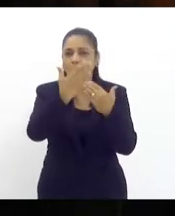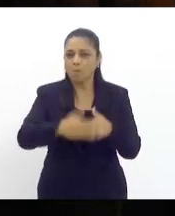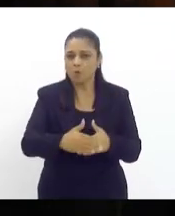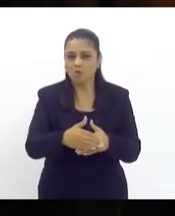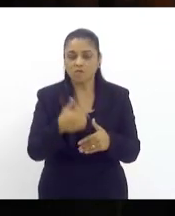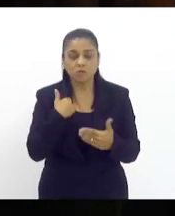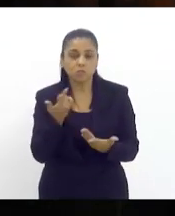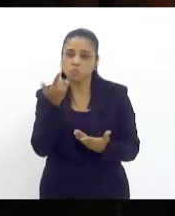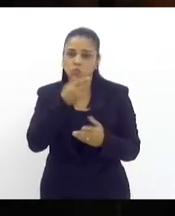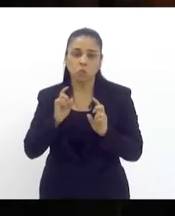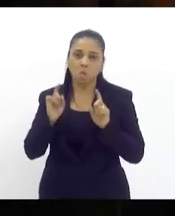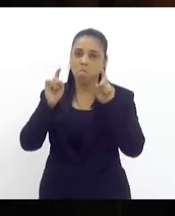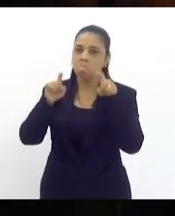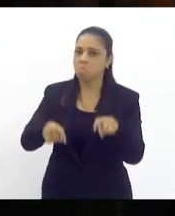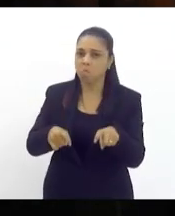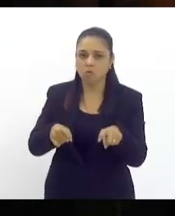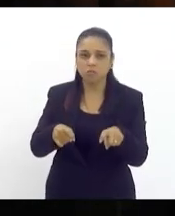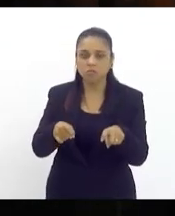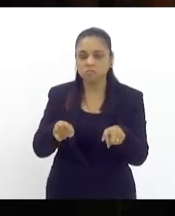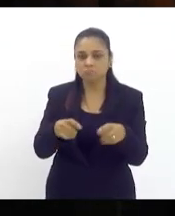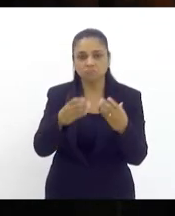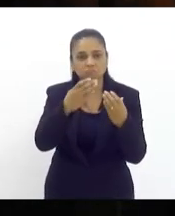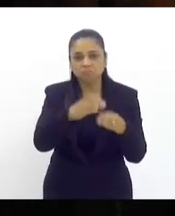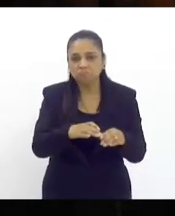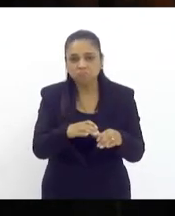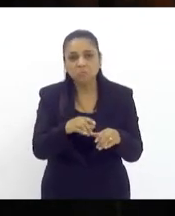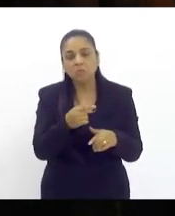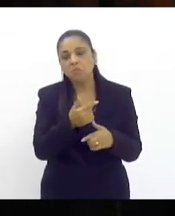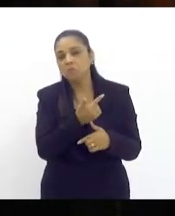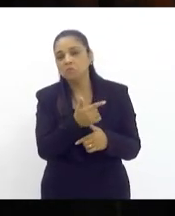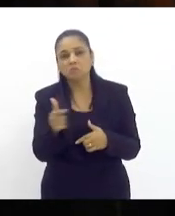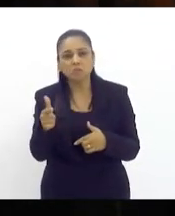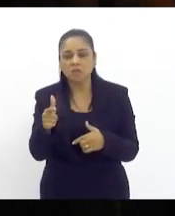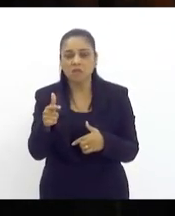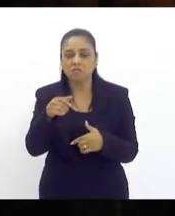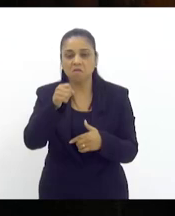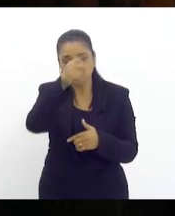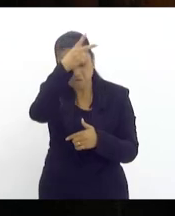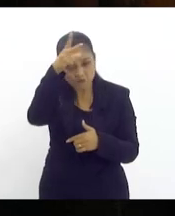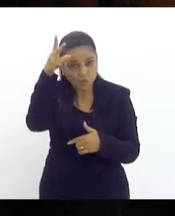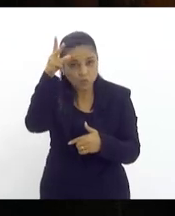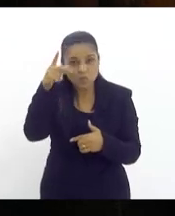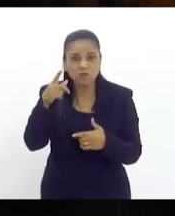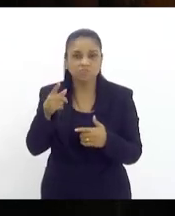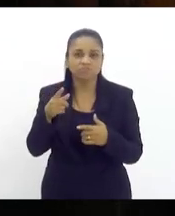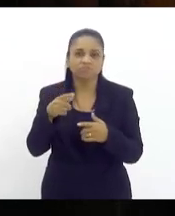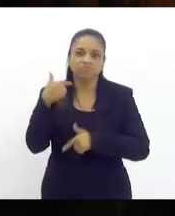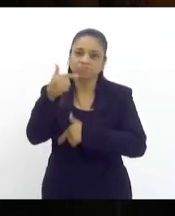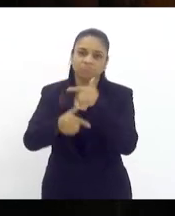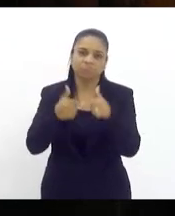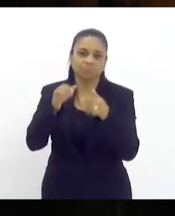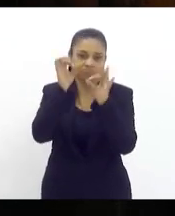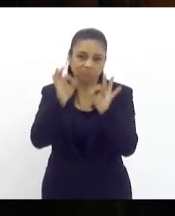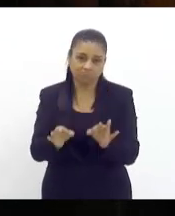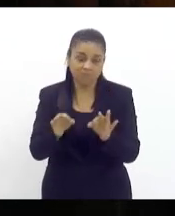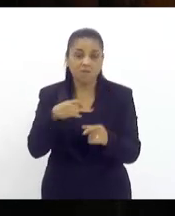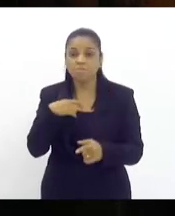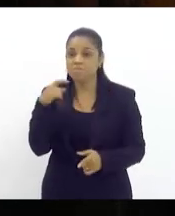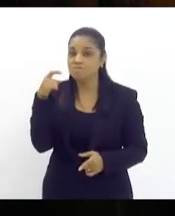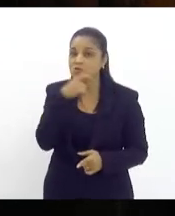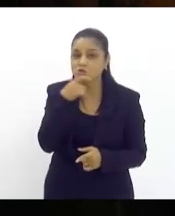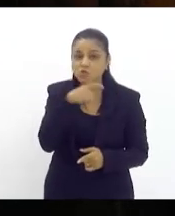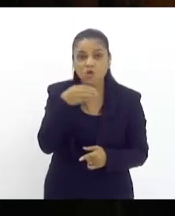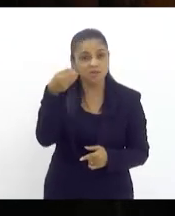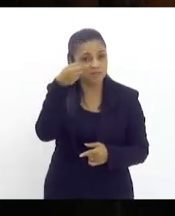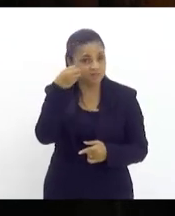posse no seu concurso público por incompetência da prefeitura municipal uma tentativa mentirosa de querer